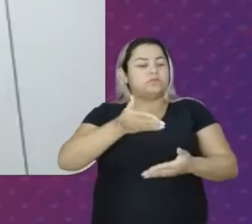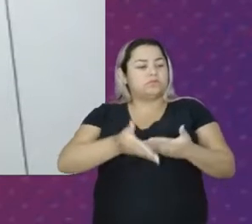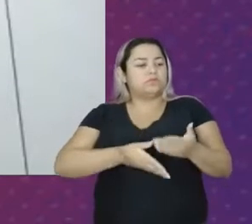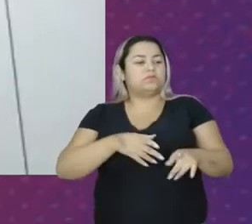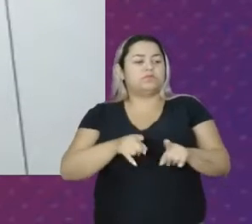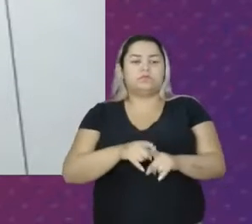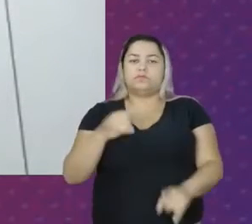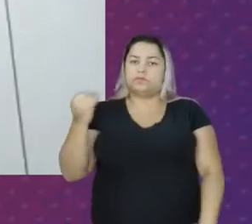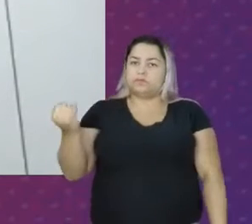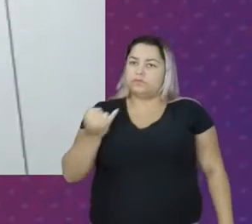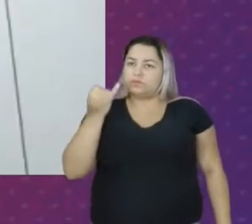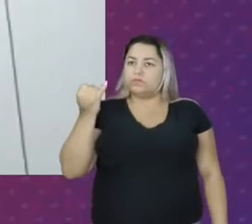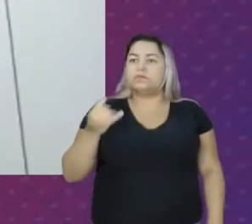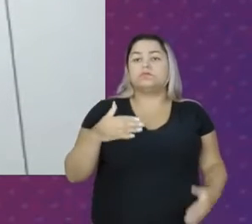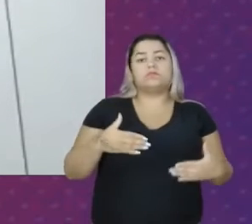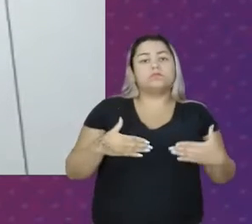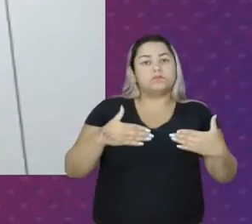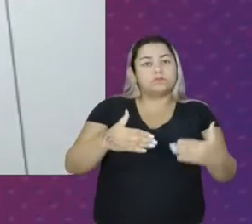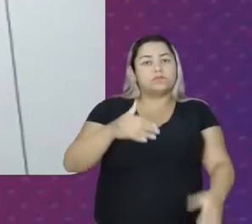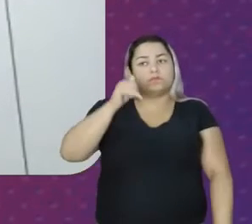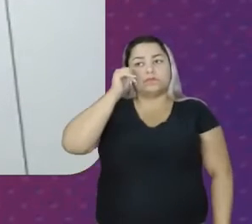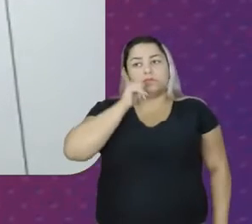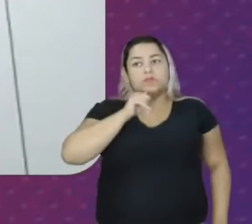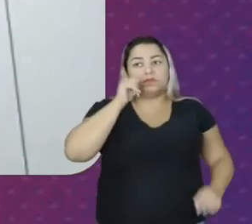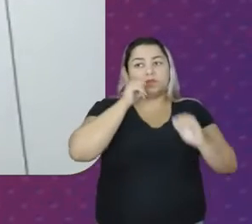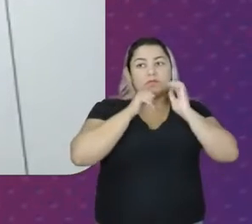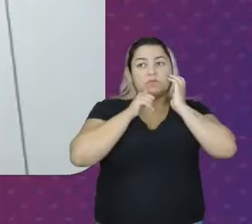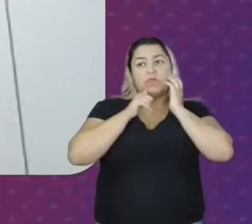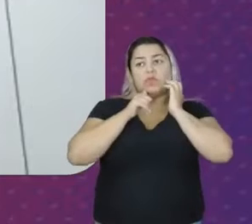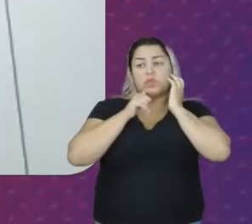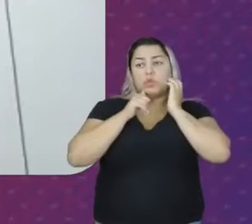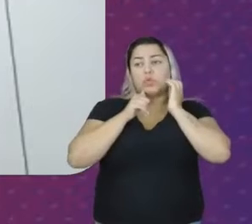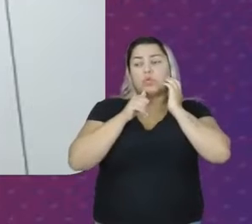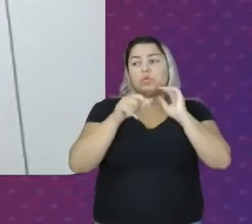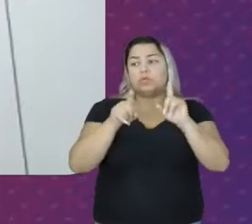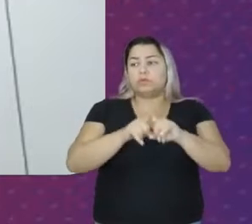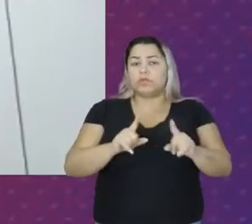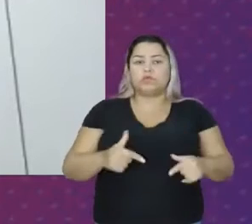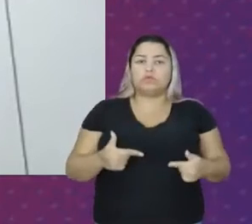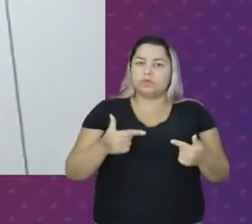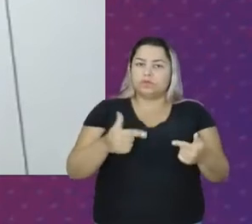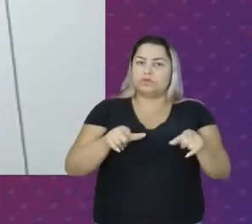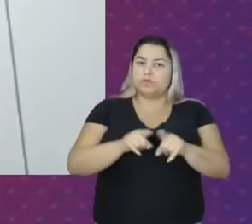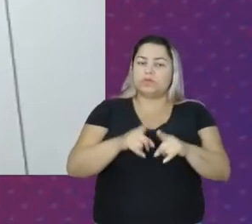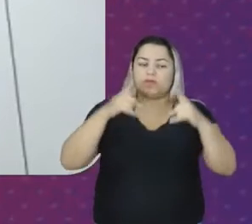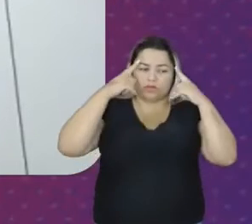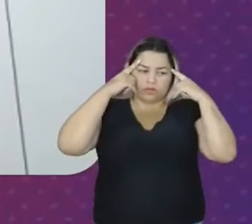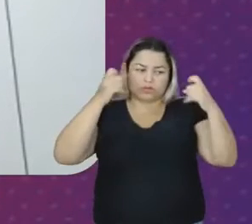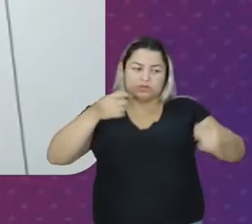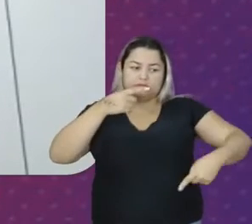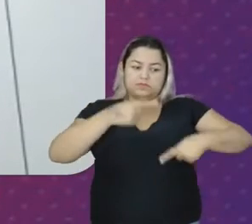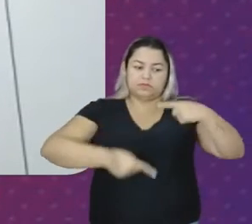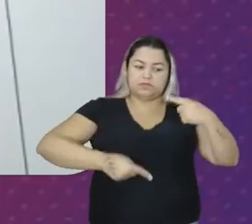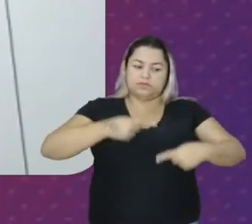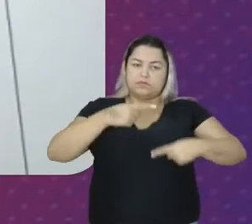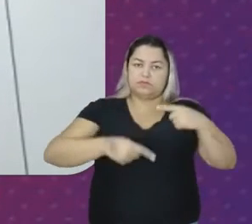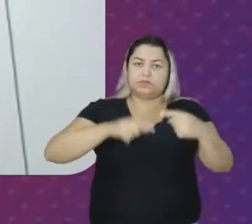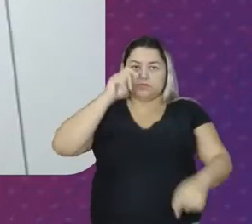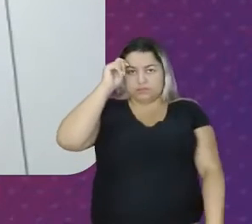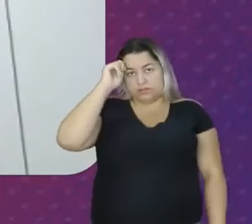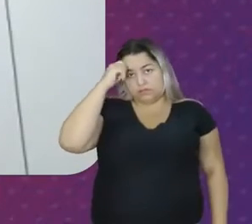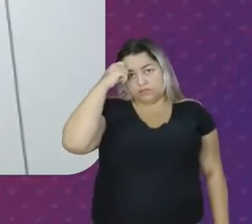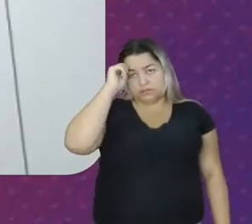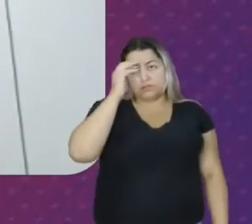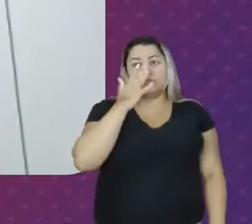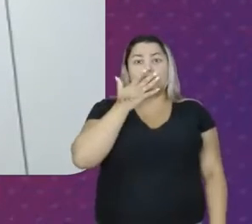importante do Ministério das Mulheres no âmbito do enfrentamento à violência política de gênero, raça e